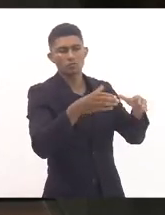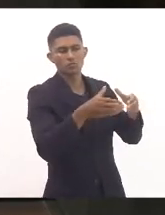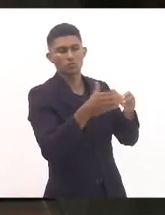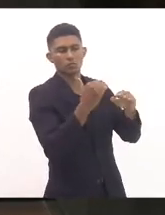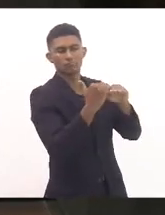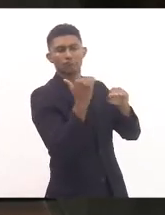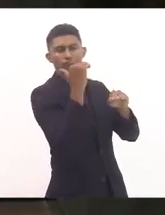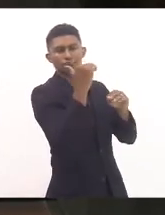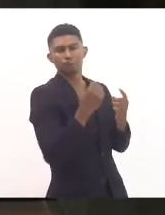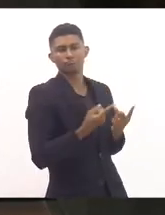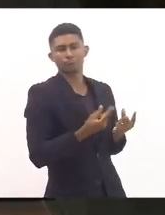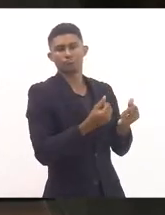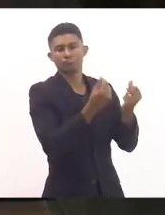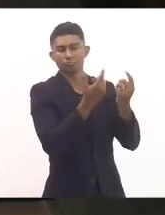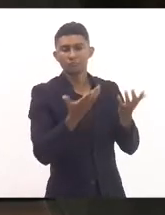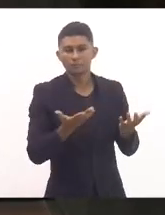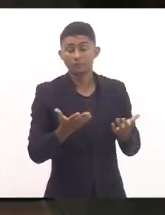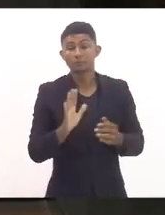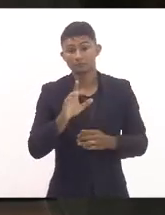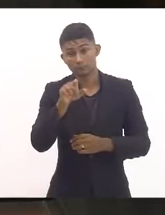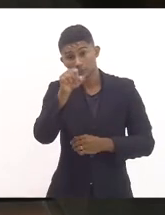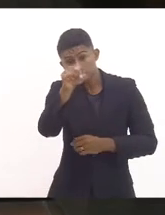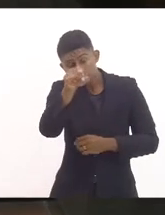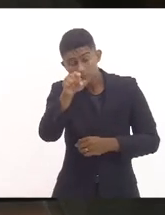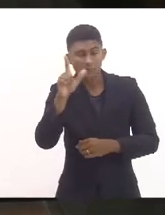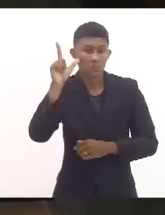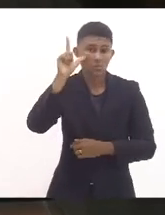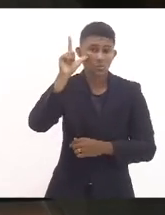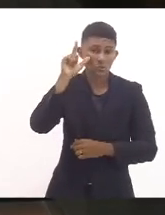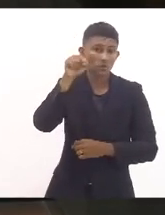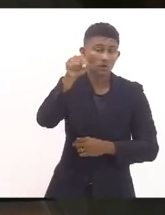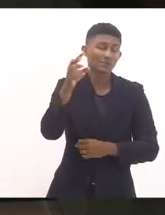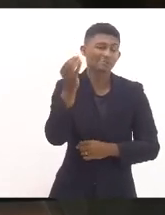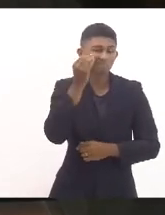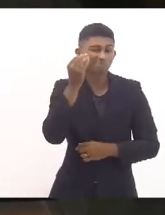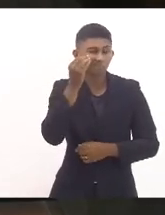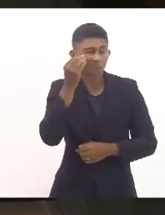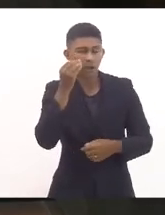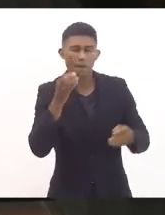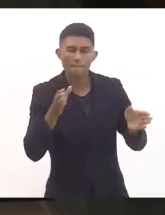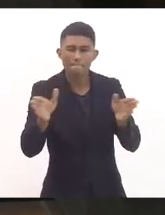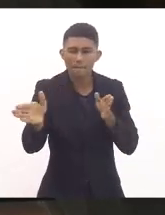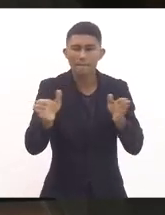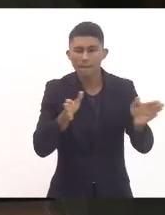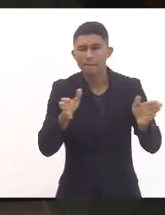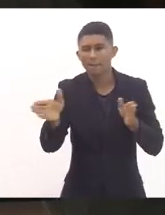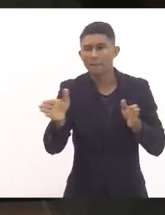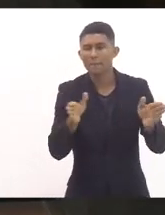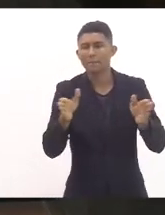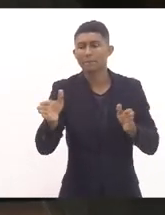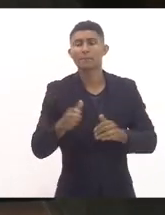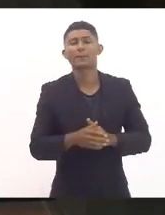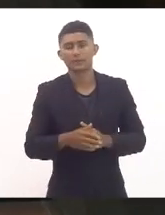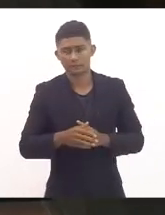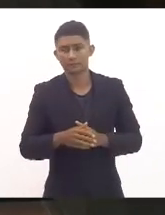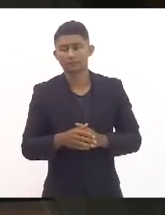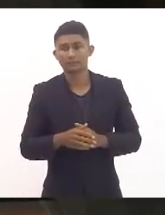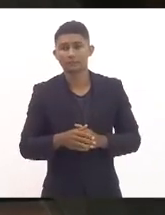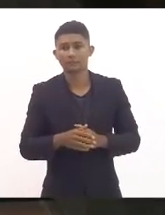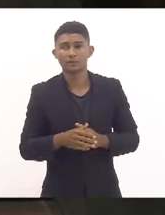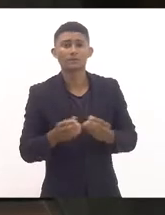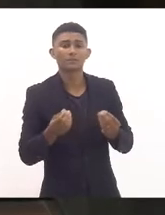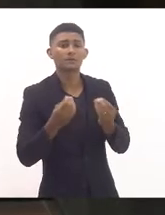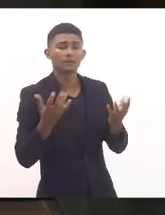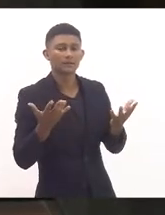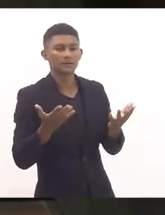dominante. E Vossa Excelência está tentando mediar o conflito a favor